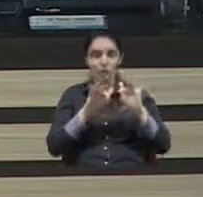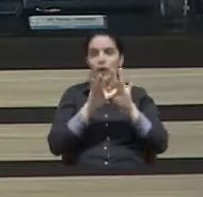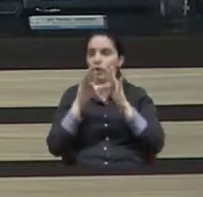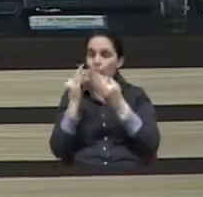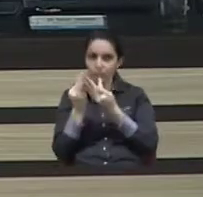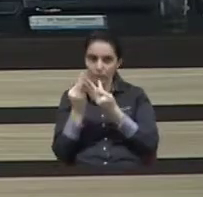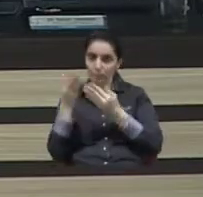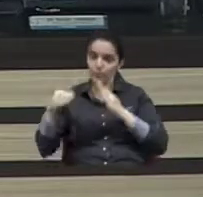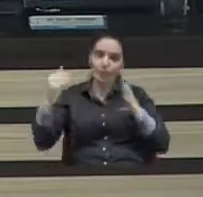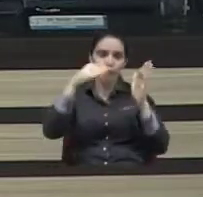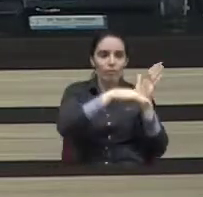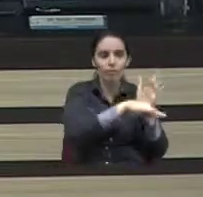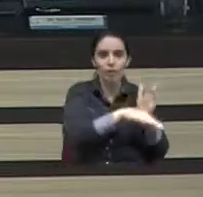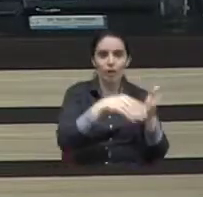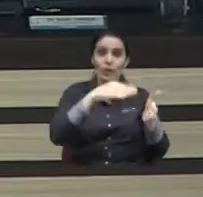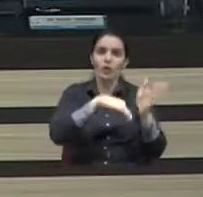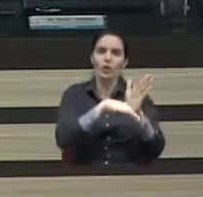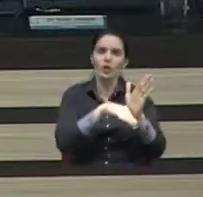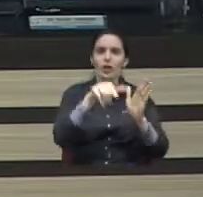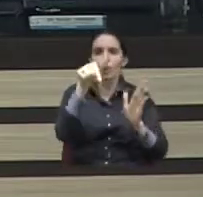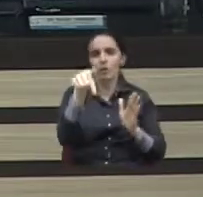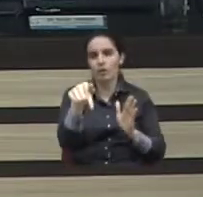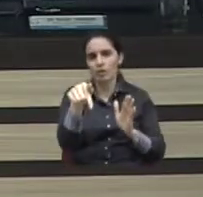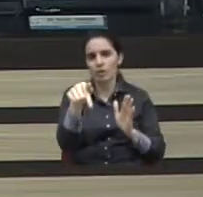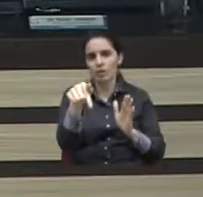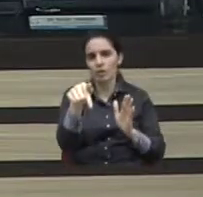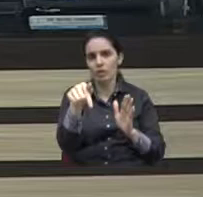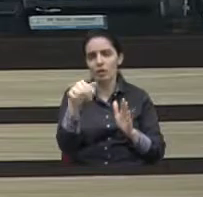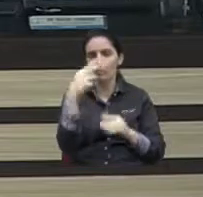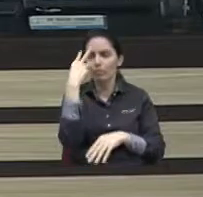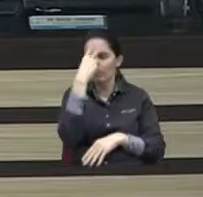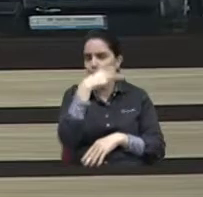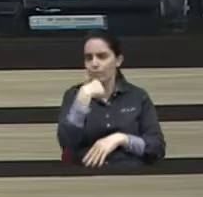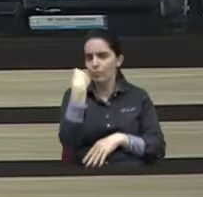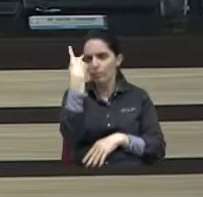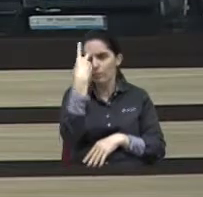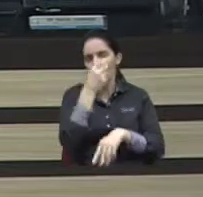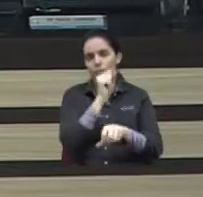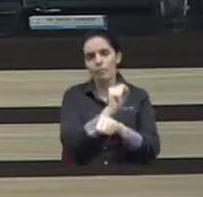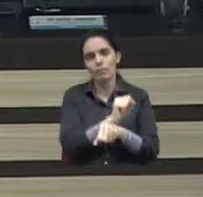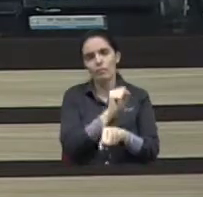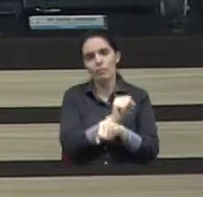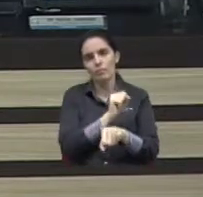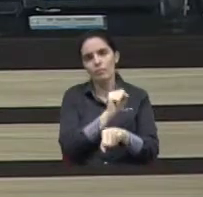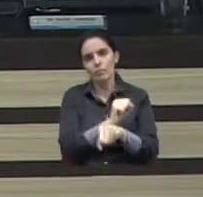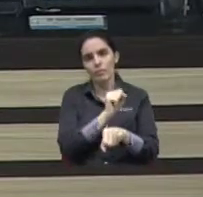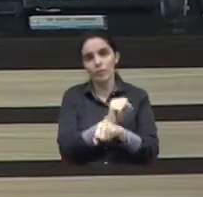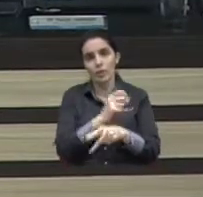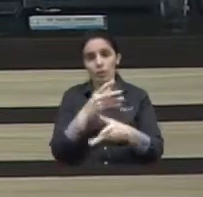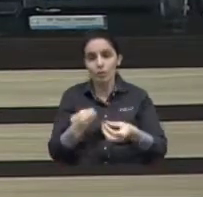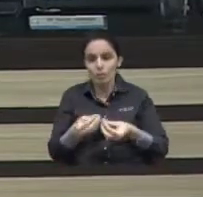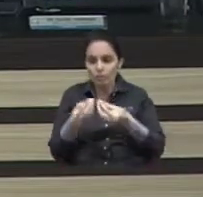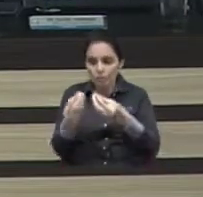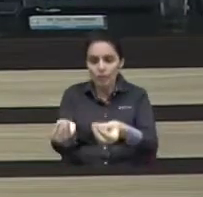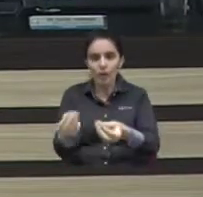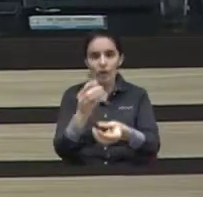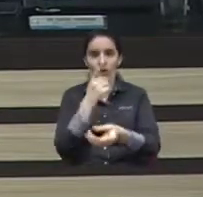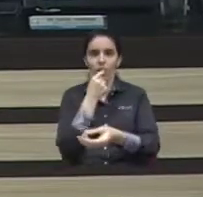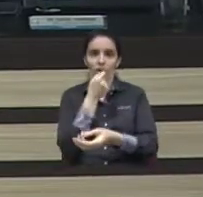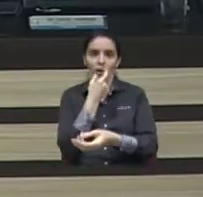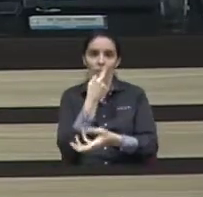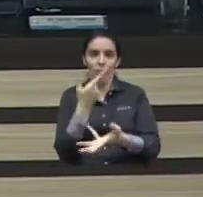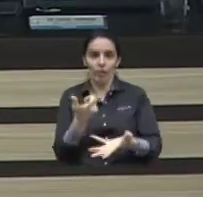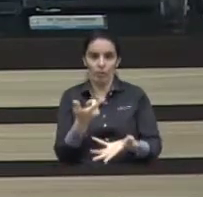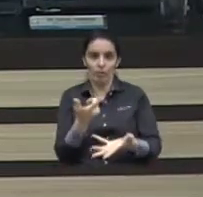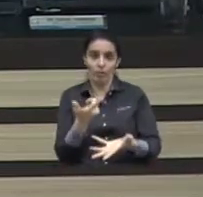não é priorizado. Então, eles têm ficado em torno de 2 horas ou mais esperando na dispensação dessa medicação. Então, assim,